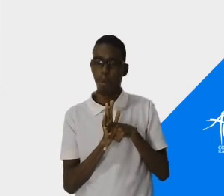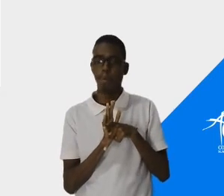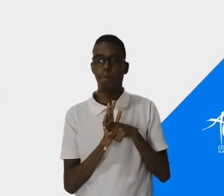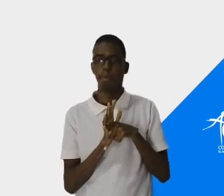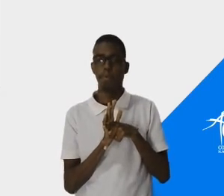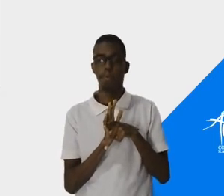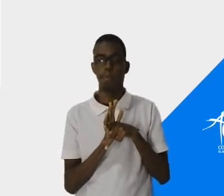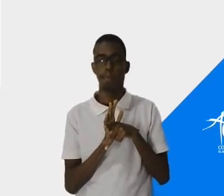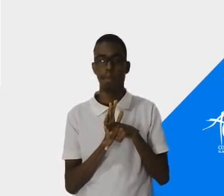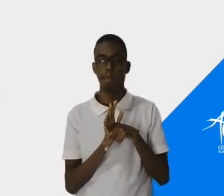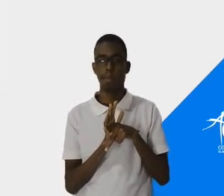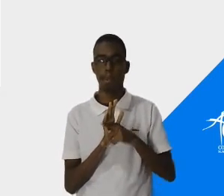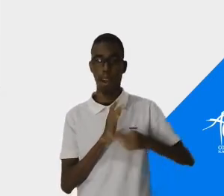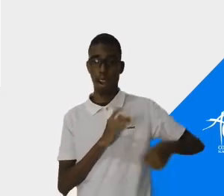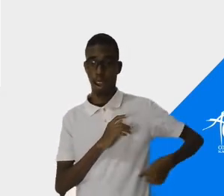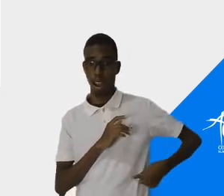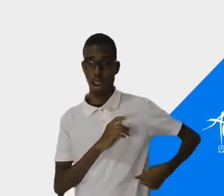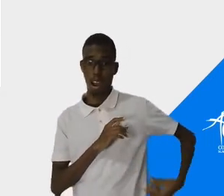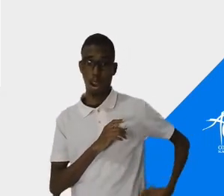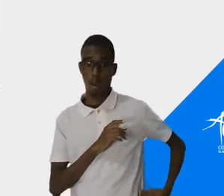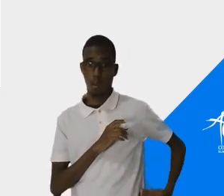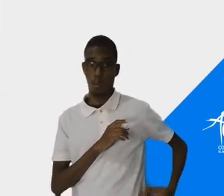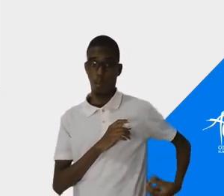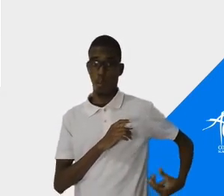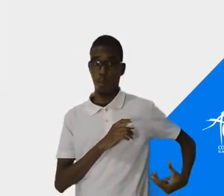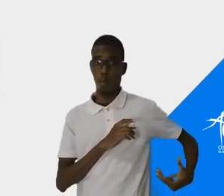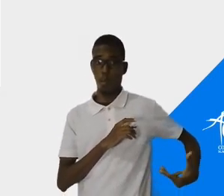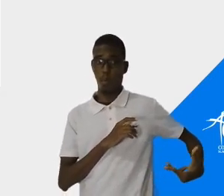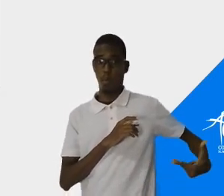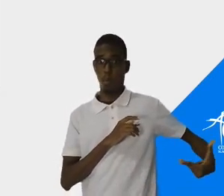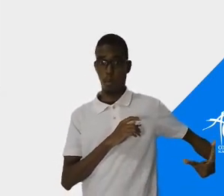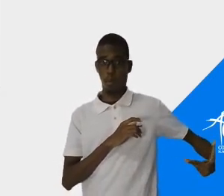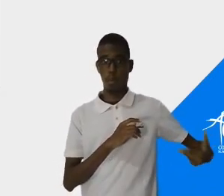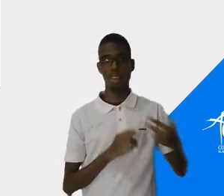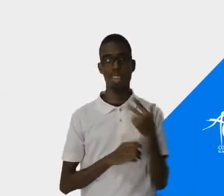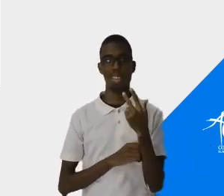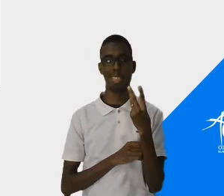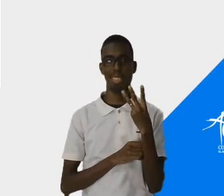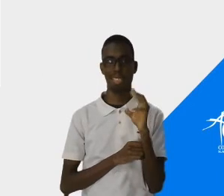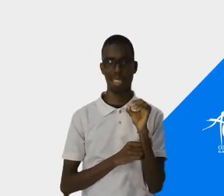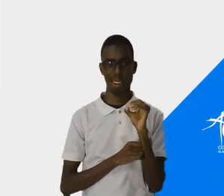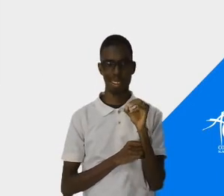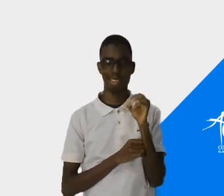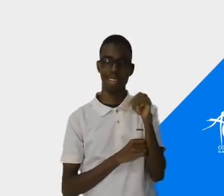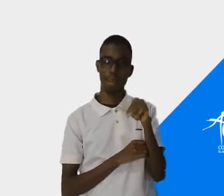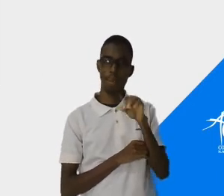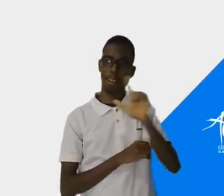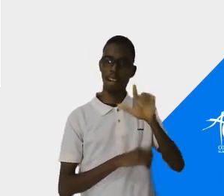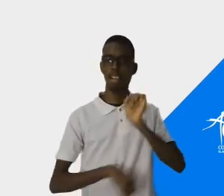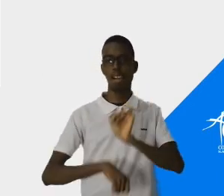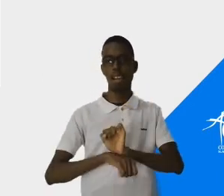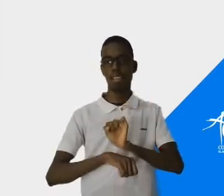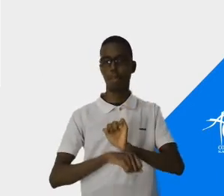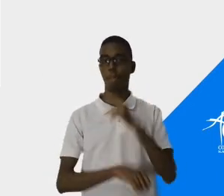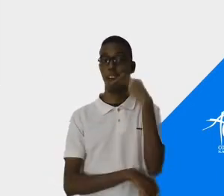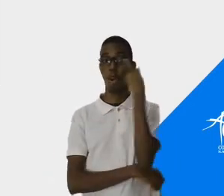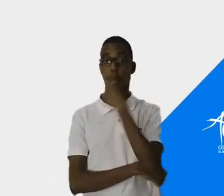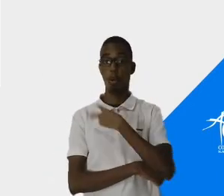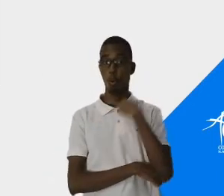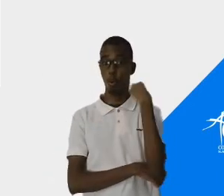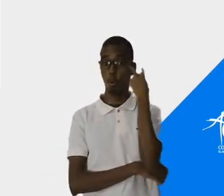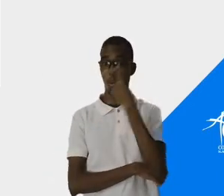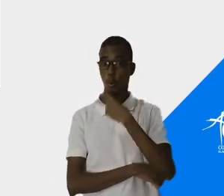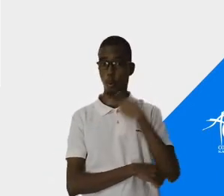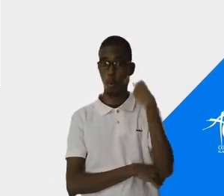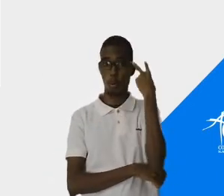da área lombar. E aí depois você tem uma janela de 2 horas para repetir a